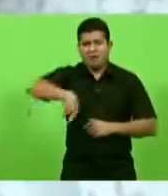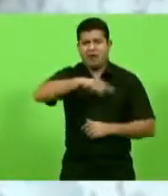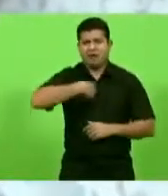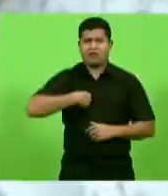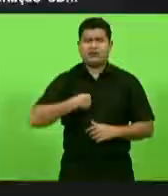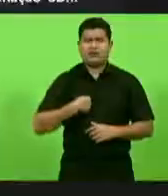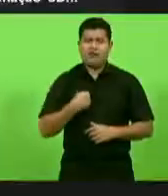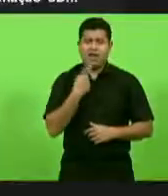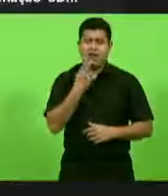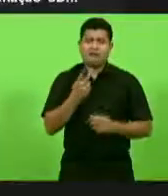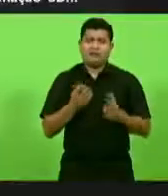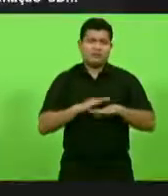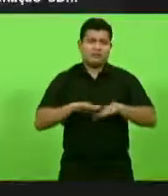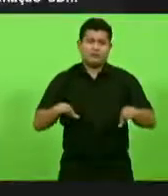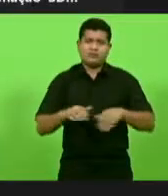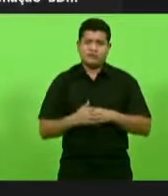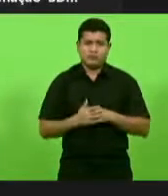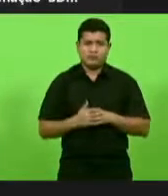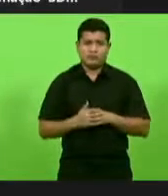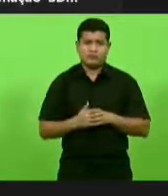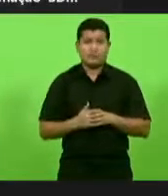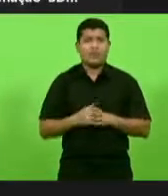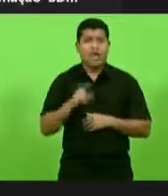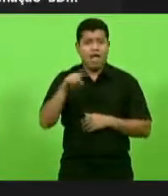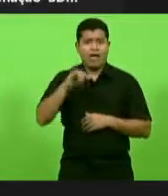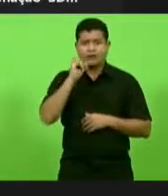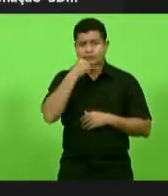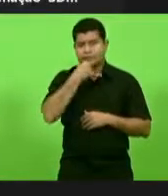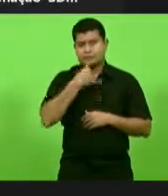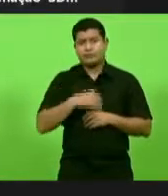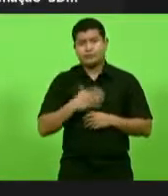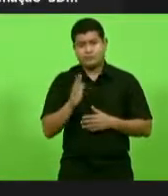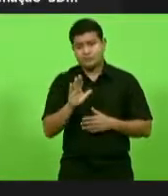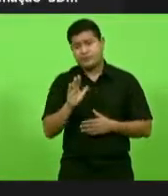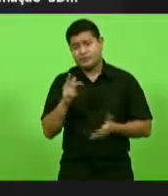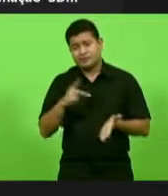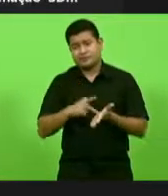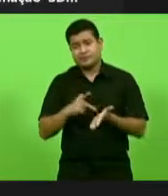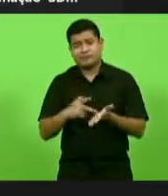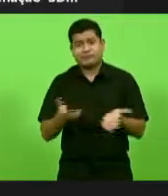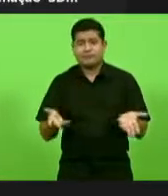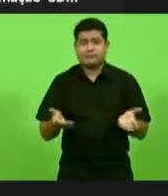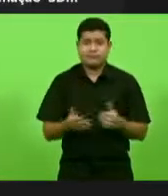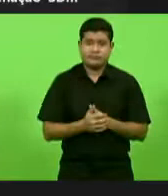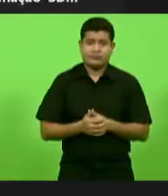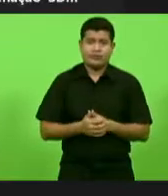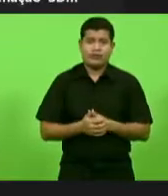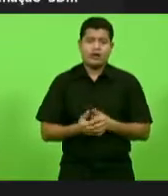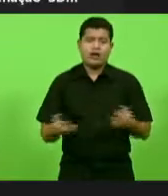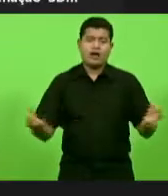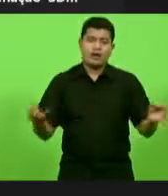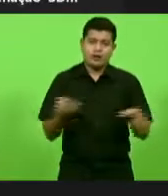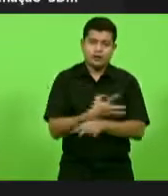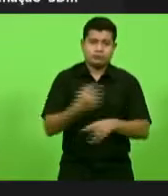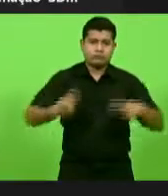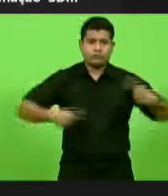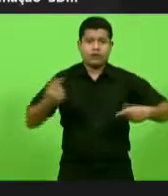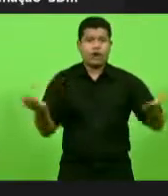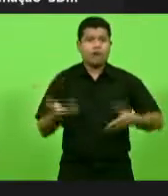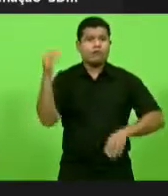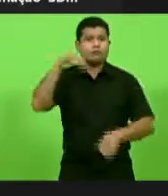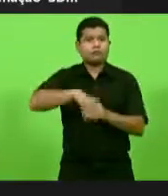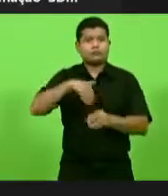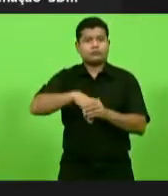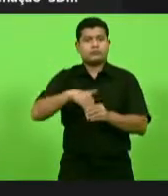dizer. É triste, mas é verdade. Encerrada a discussão. Em votação,